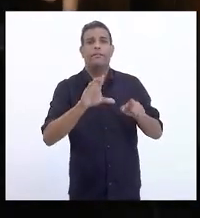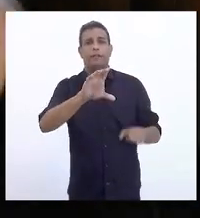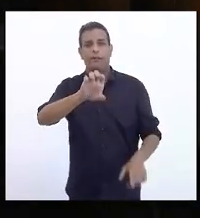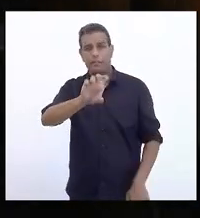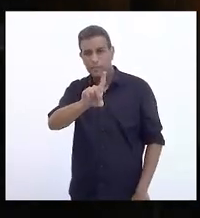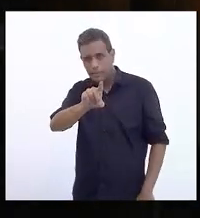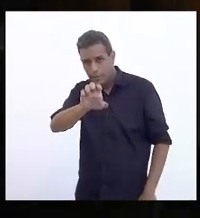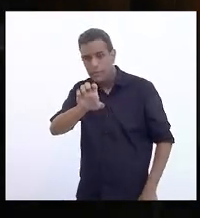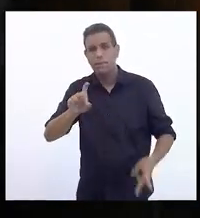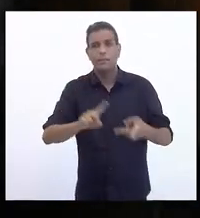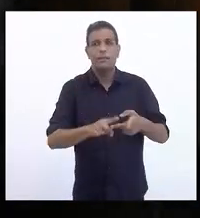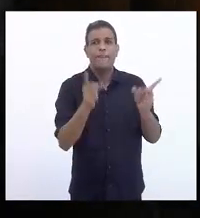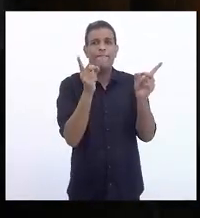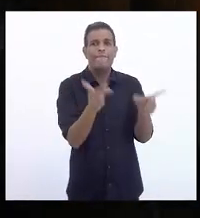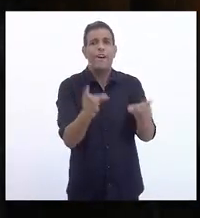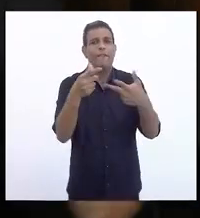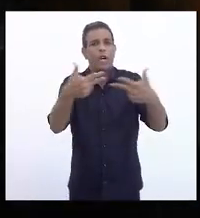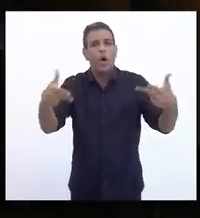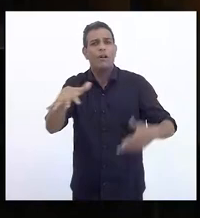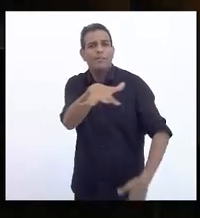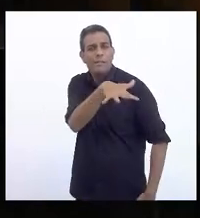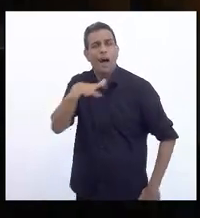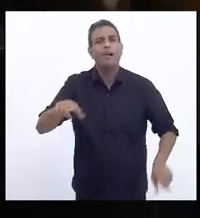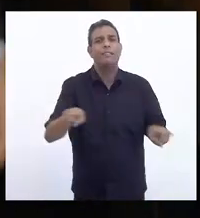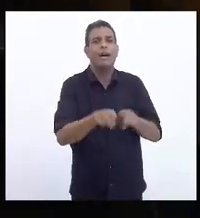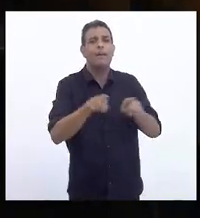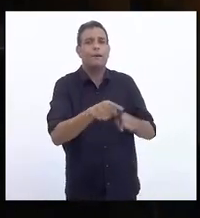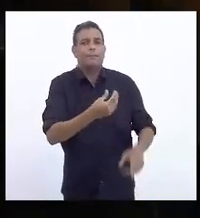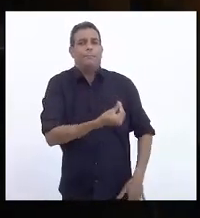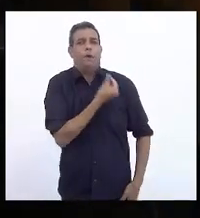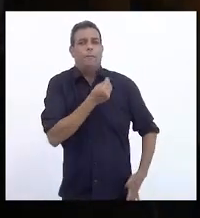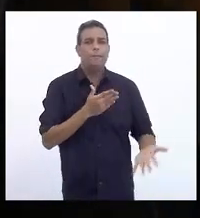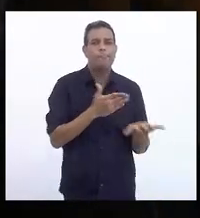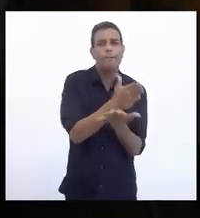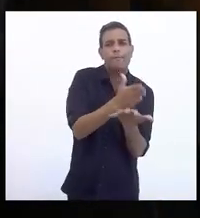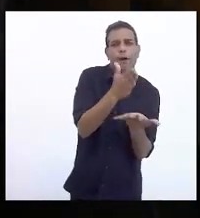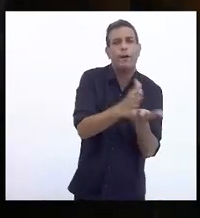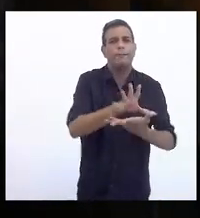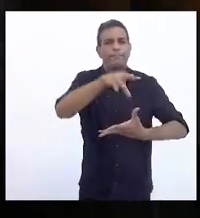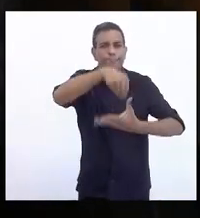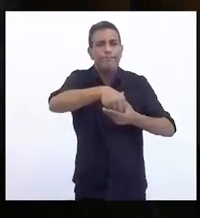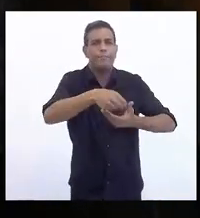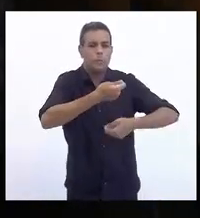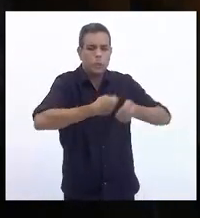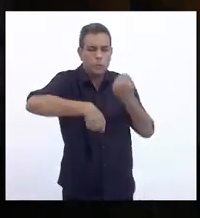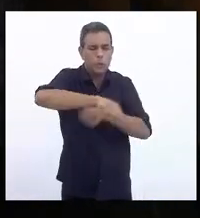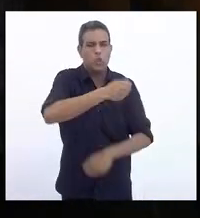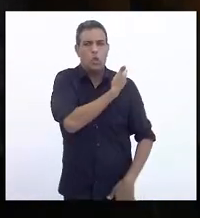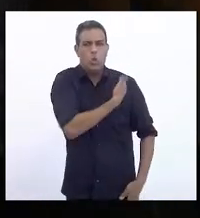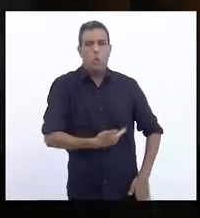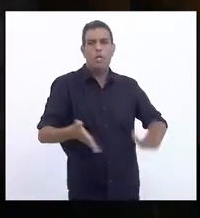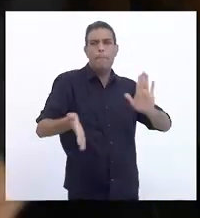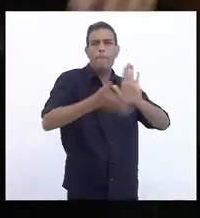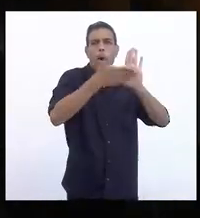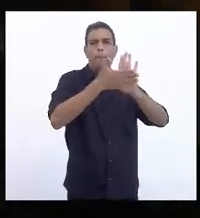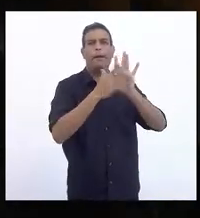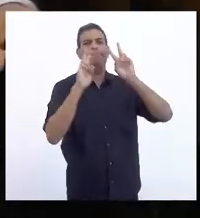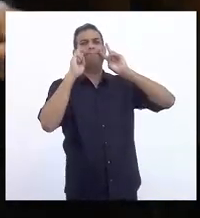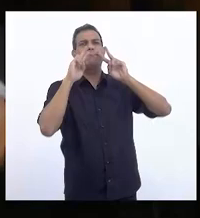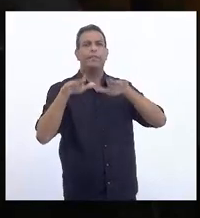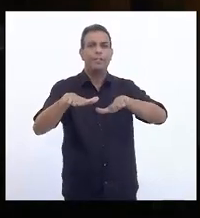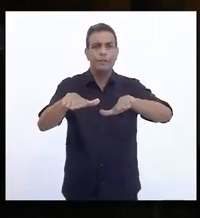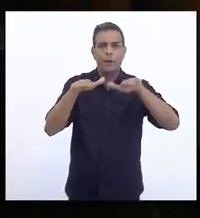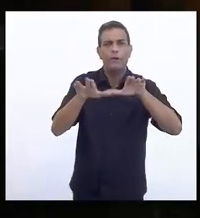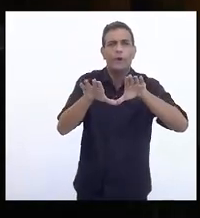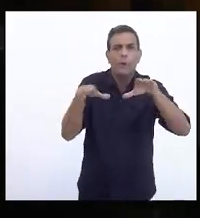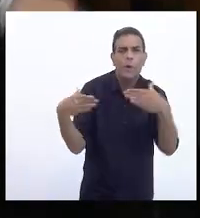SEDAI, da venda absurda da SEDAI, com dinheiro das participações especiais. O governador tinha que ter feito uma outra proposta, André. Chamar o Enzo para